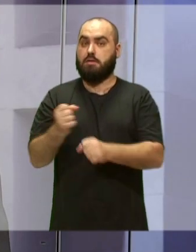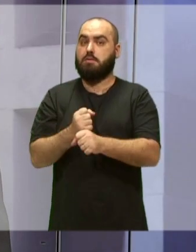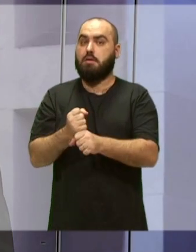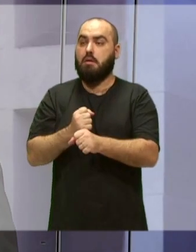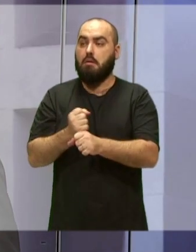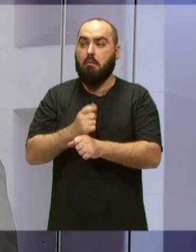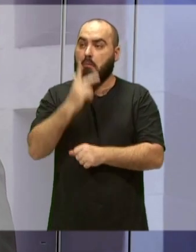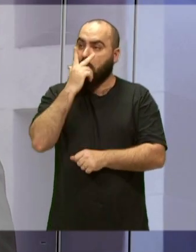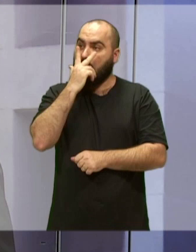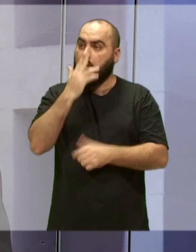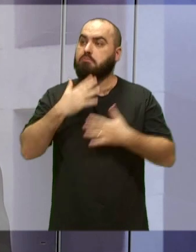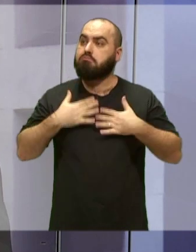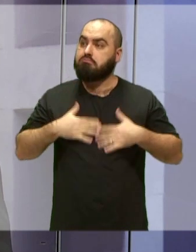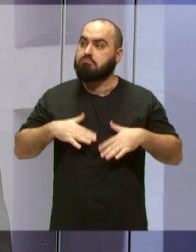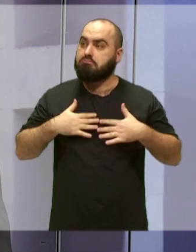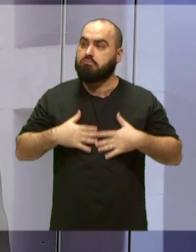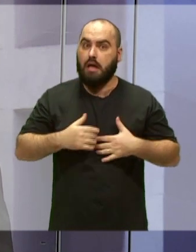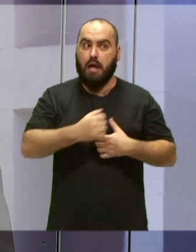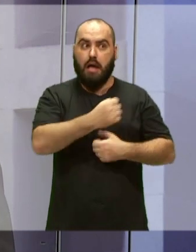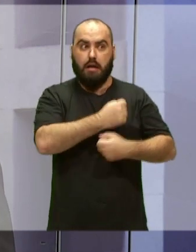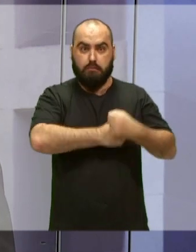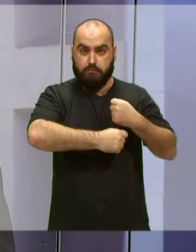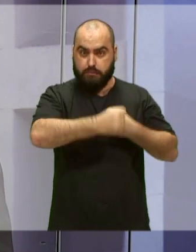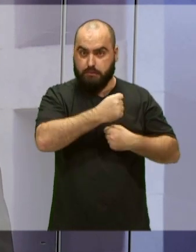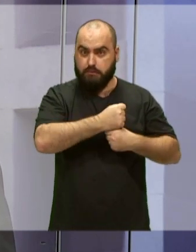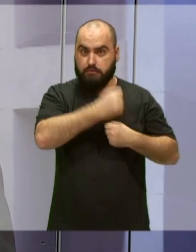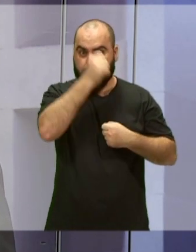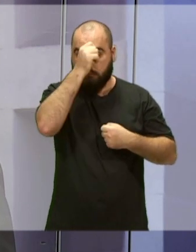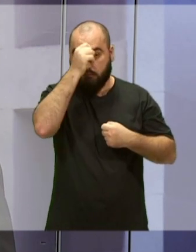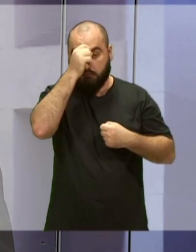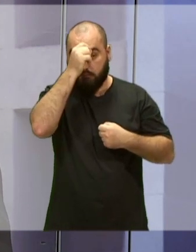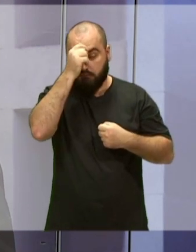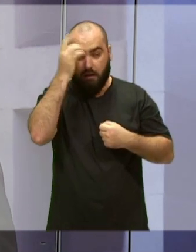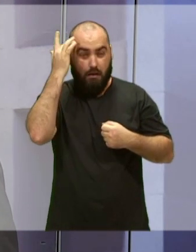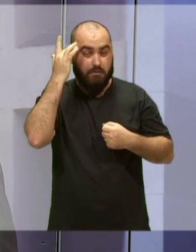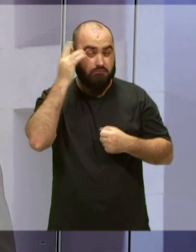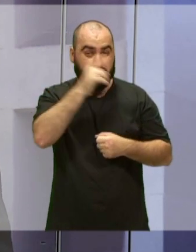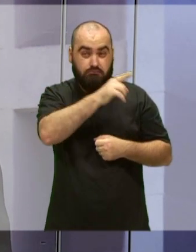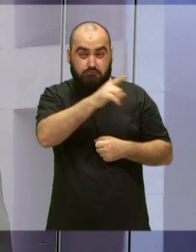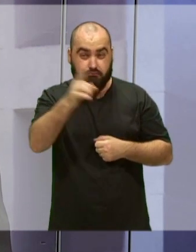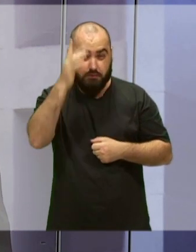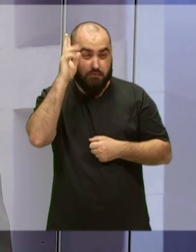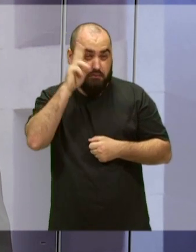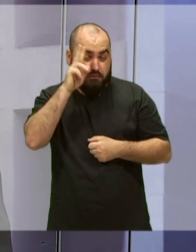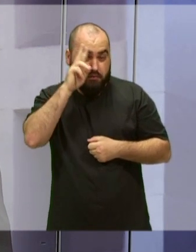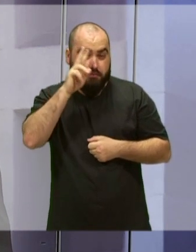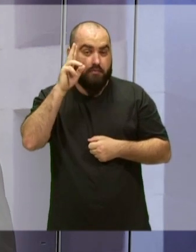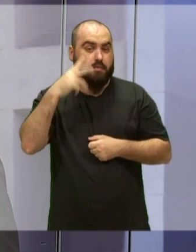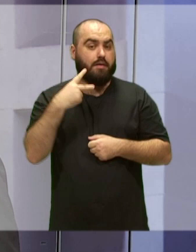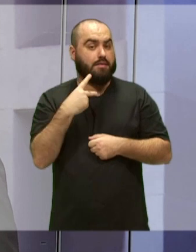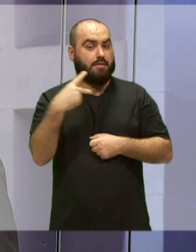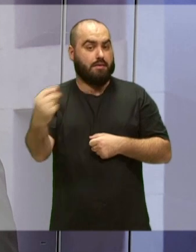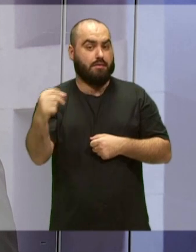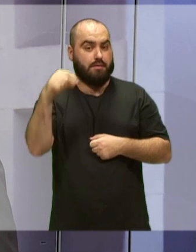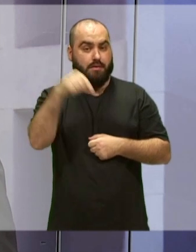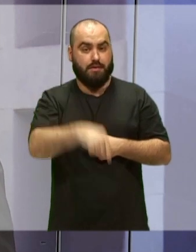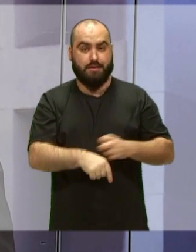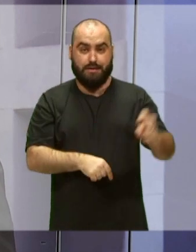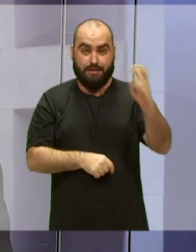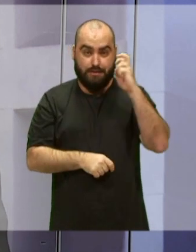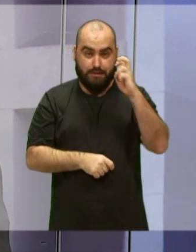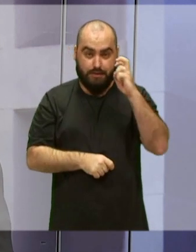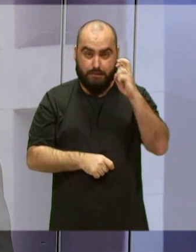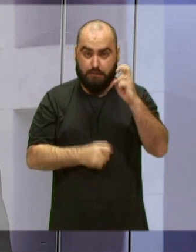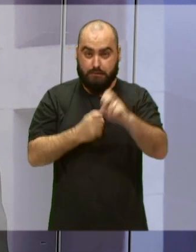tranquila o ano passado não né de repente até os telespectadores lembram nós saímos daqui 5 horas da manhã